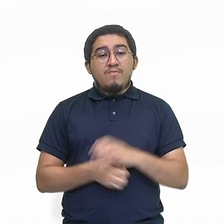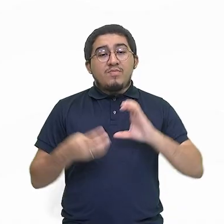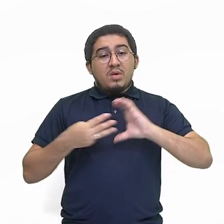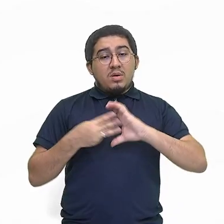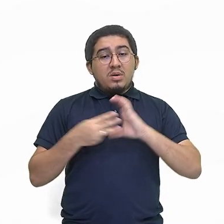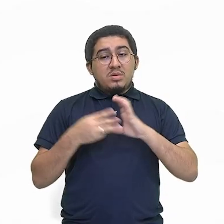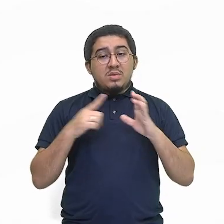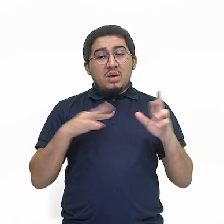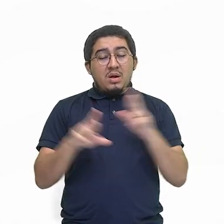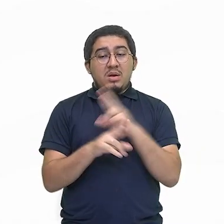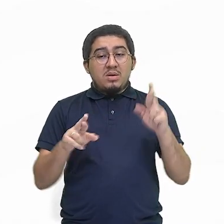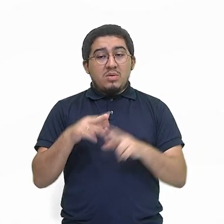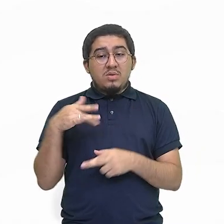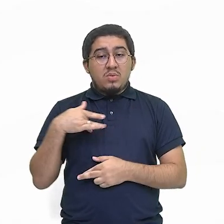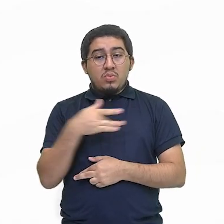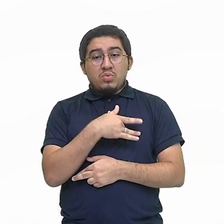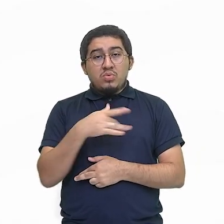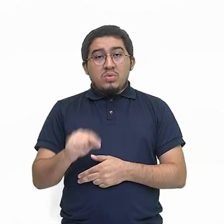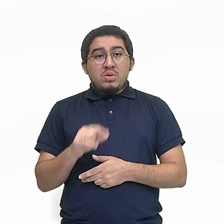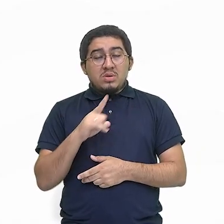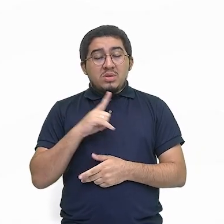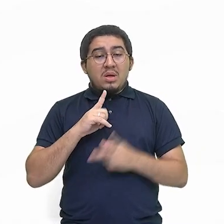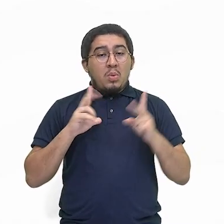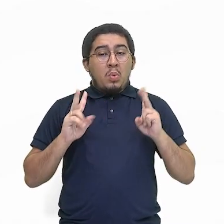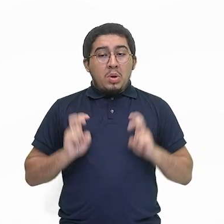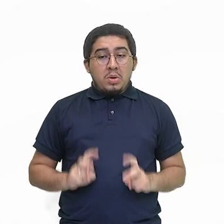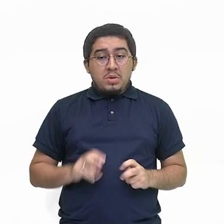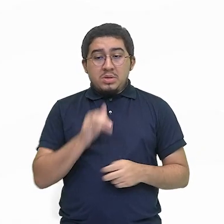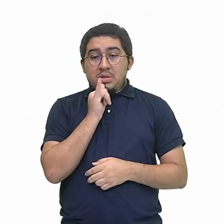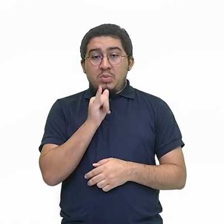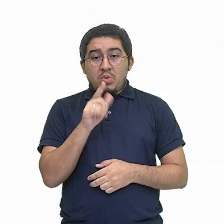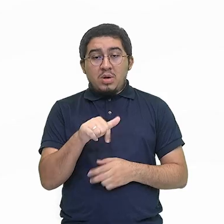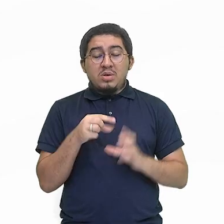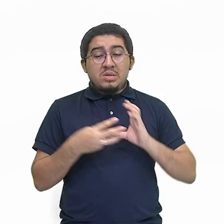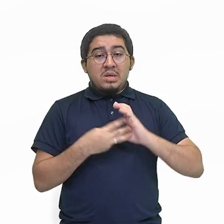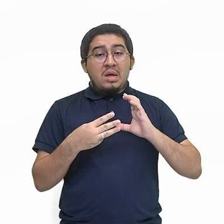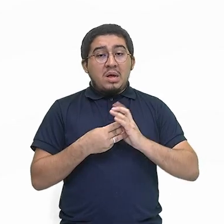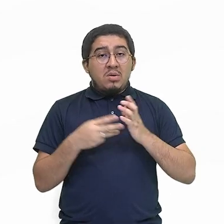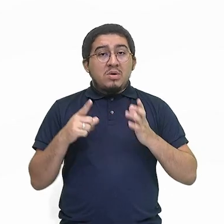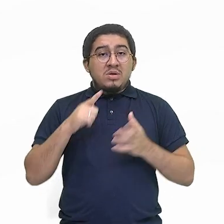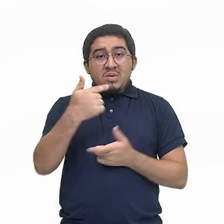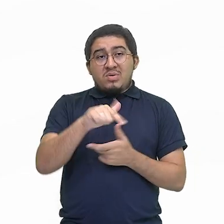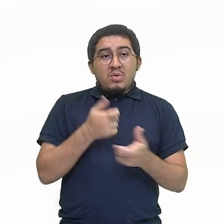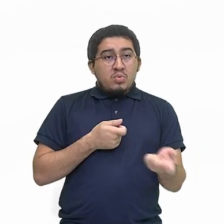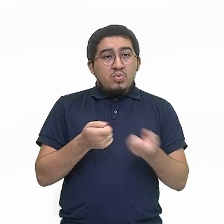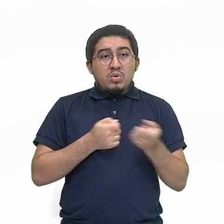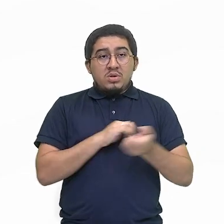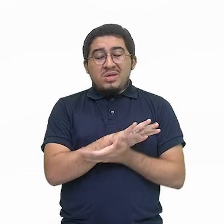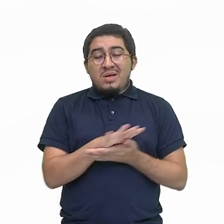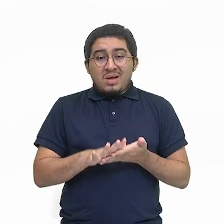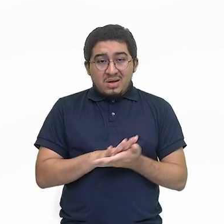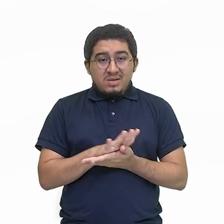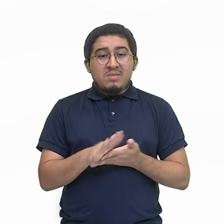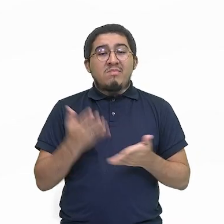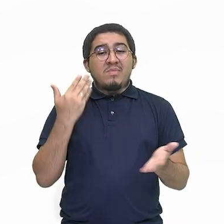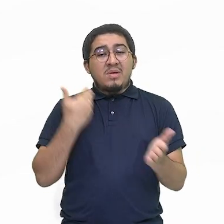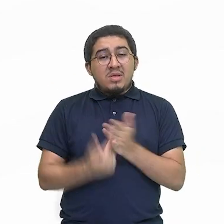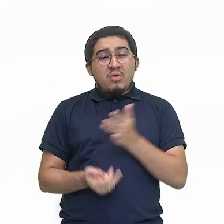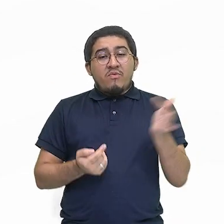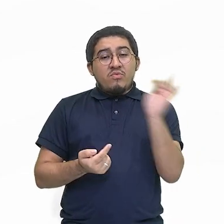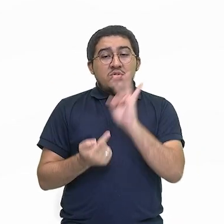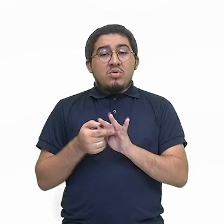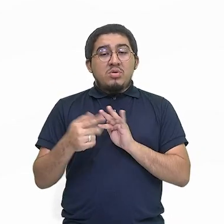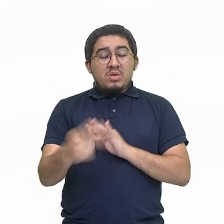com a saúde no sentido que o câncer, ele significa que são células descontroladas, que elas deixaram de exercer a sua